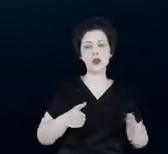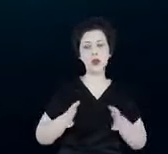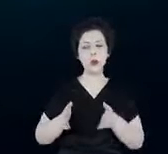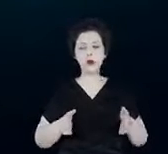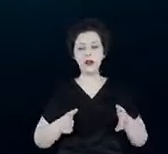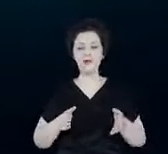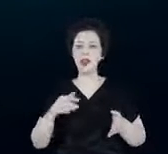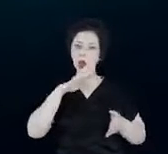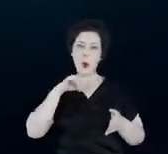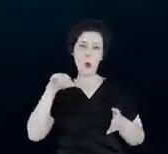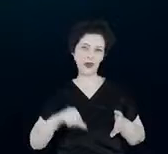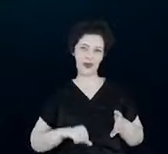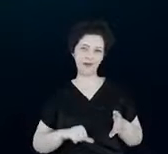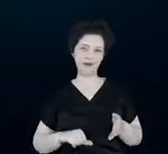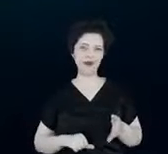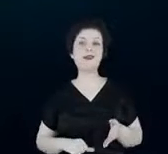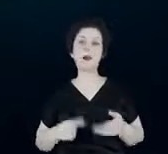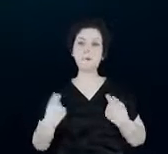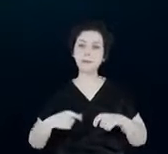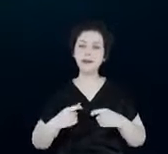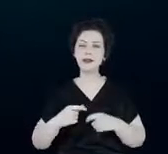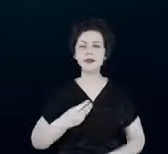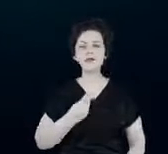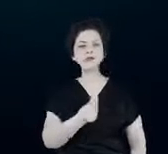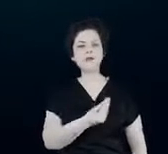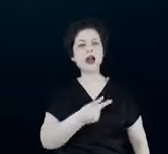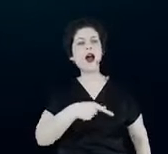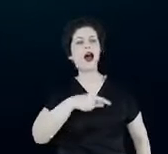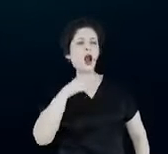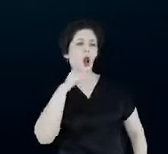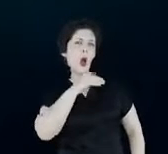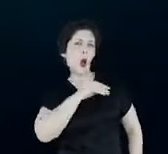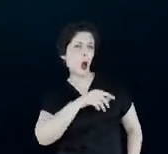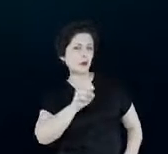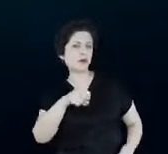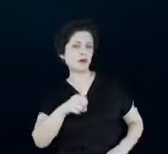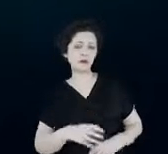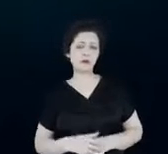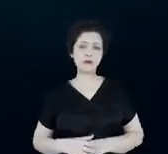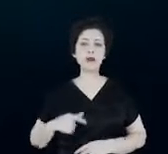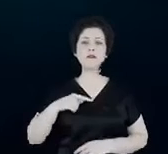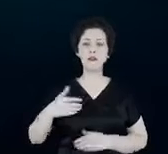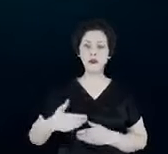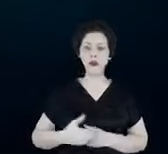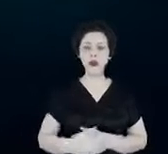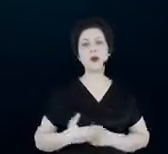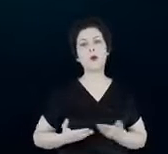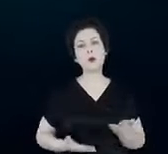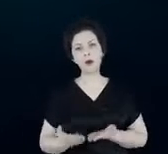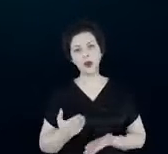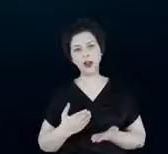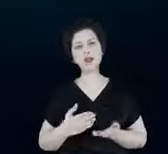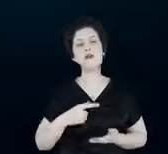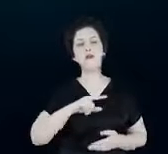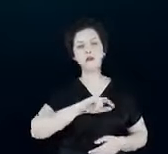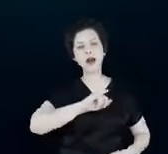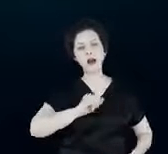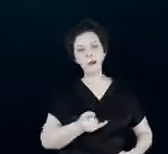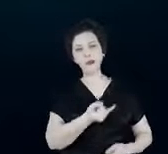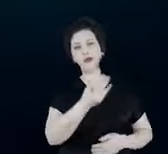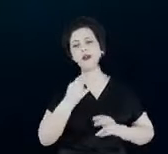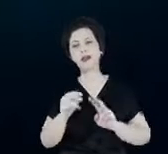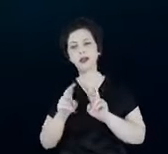processo tá mal desenhado tá então tem que ser intuitiva para o cliente e lembre-se sim a gente vai ter o cliente que vai tratar vai abusar do nosso sistema